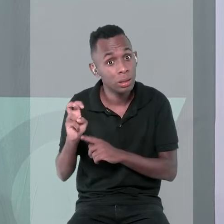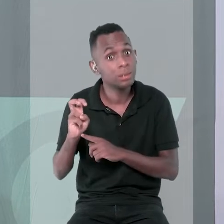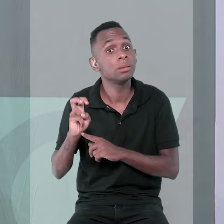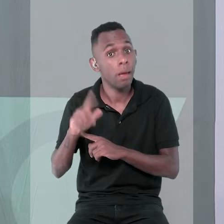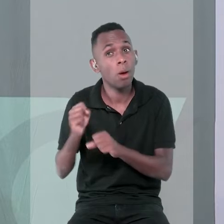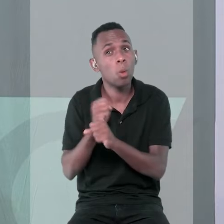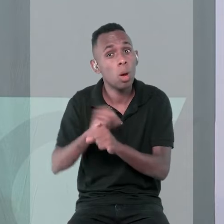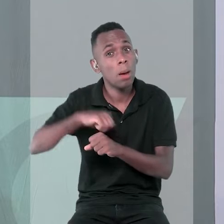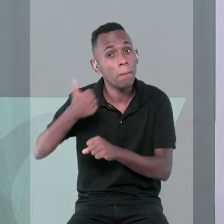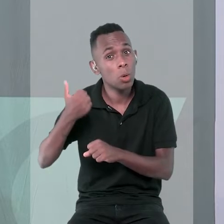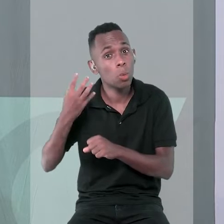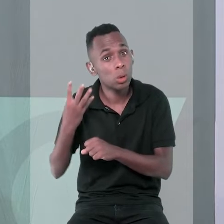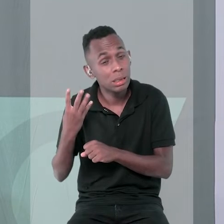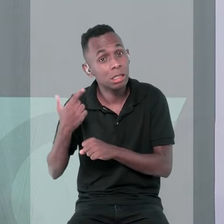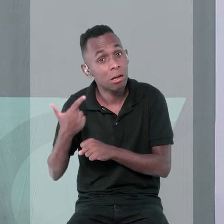em